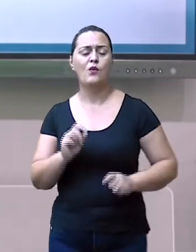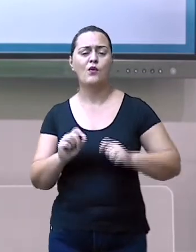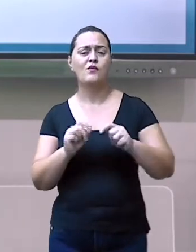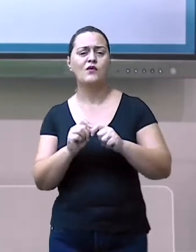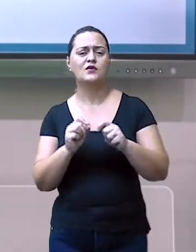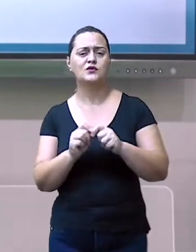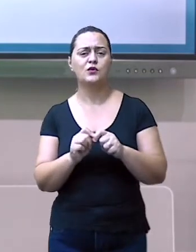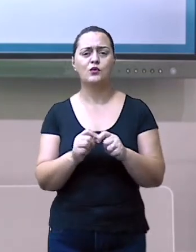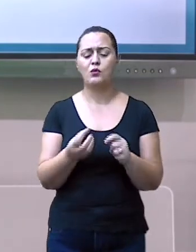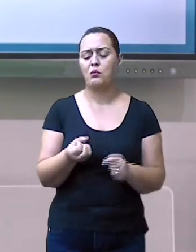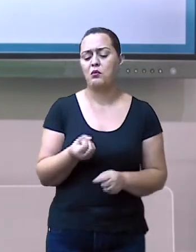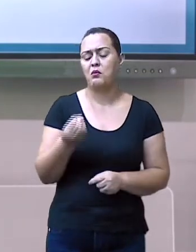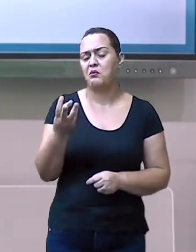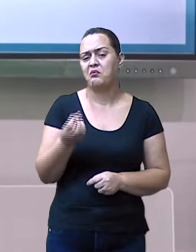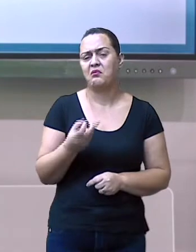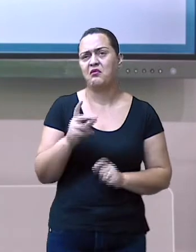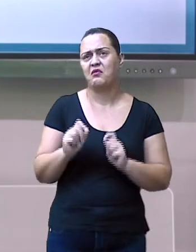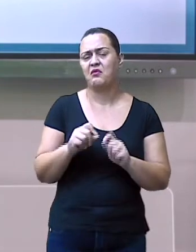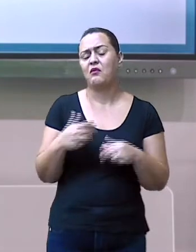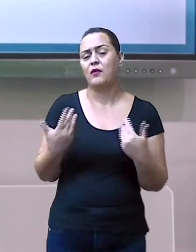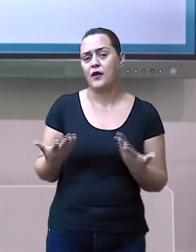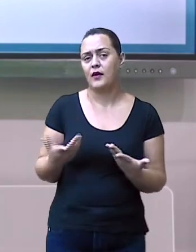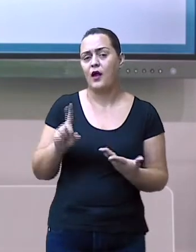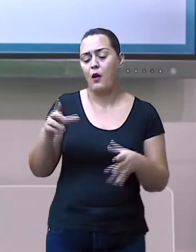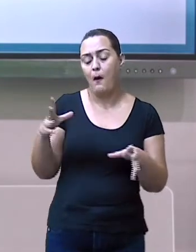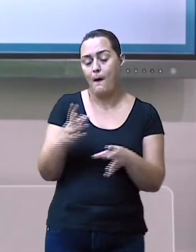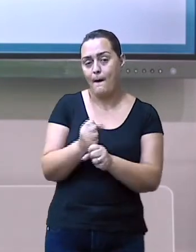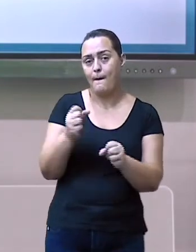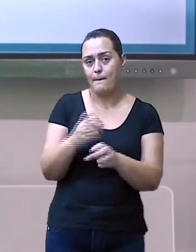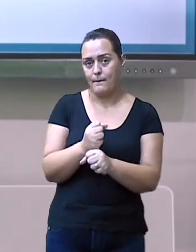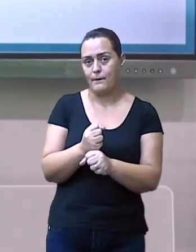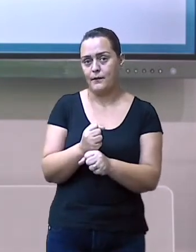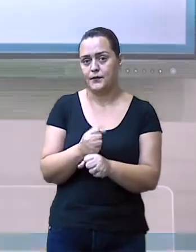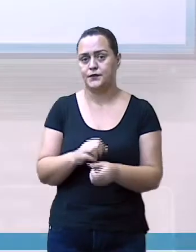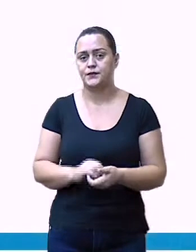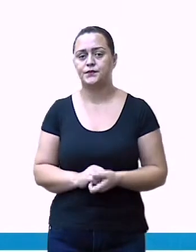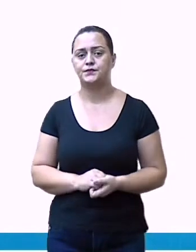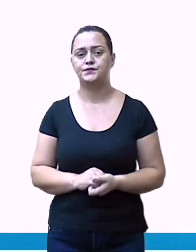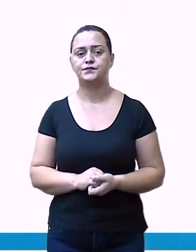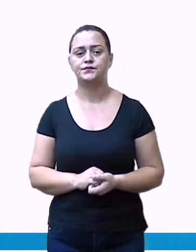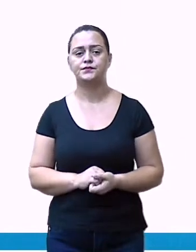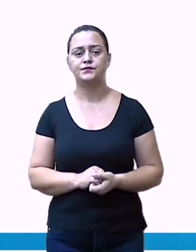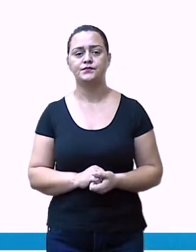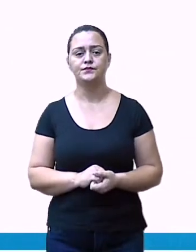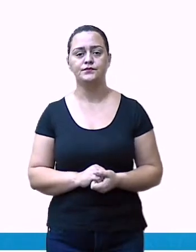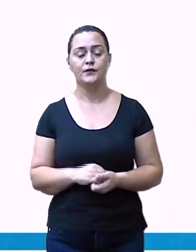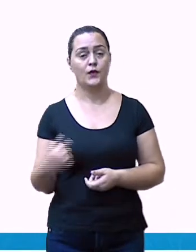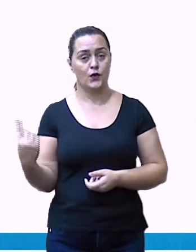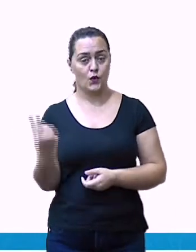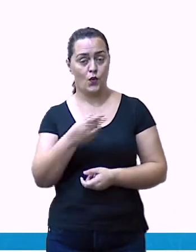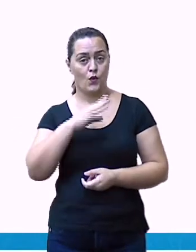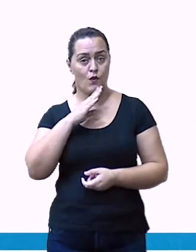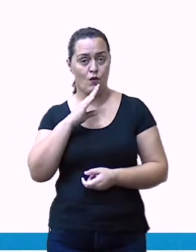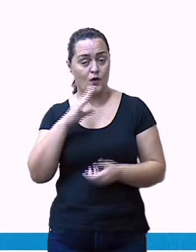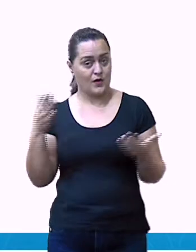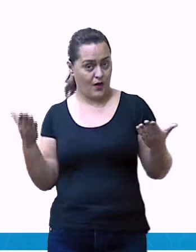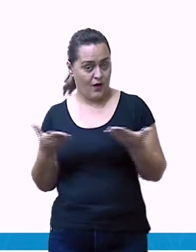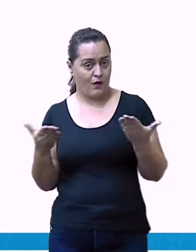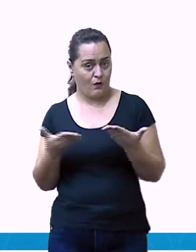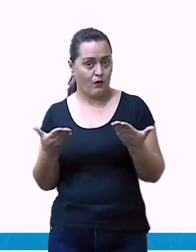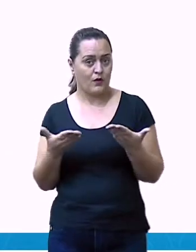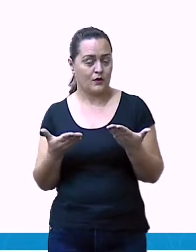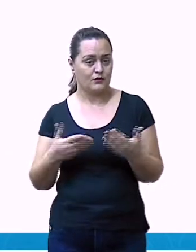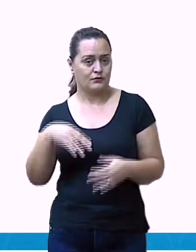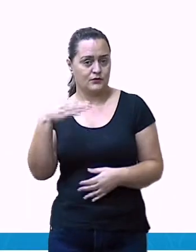determinada quantidade. Então, números decimais. Operações que nós iremos fazer agora. A